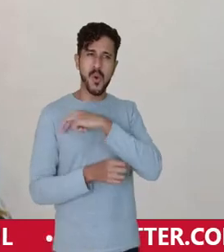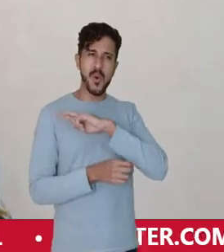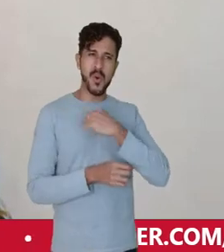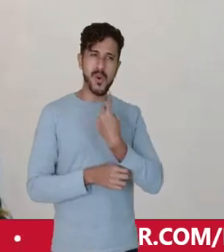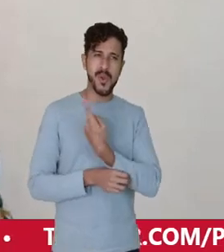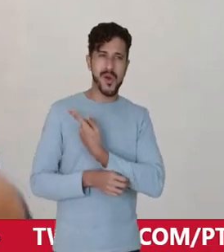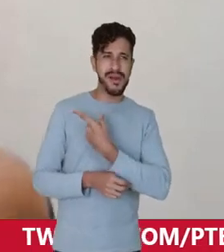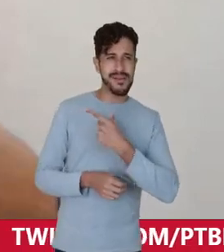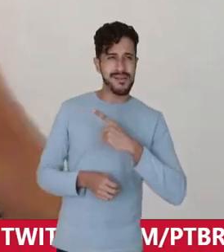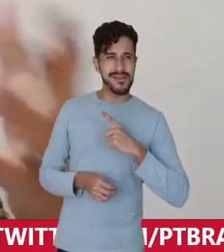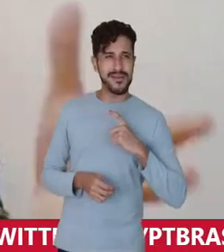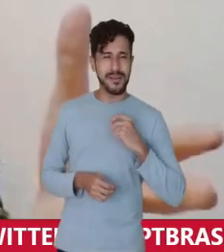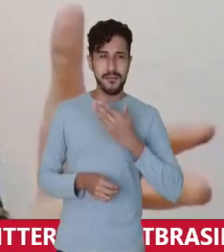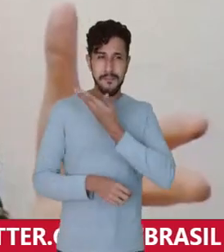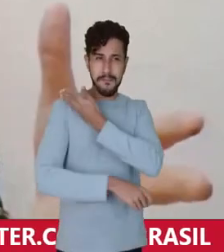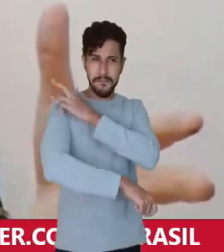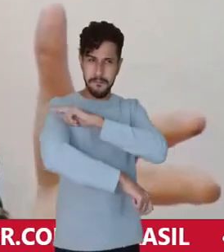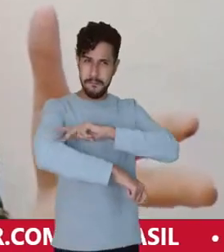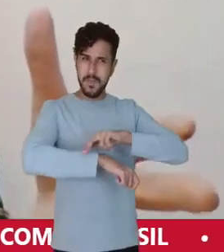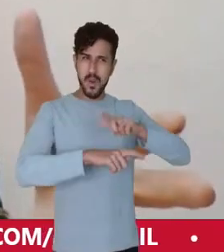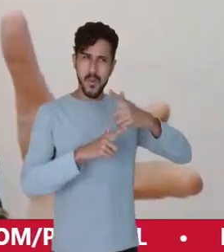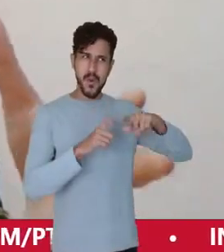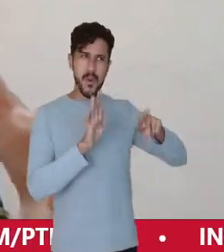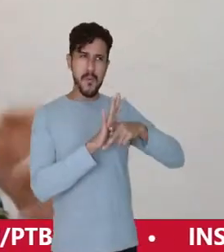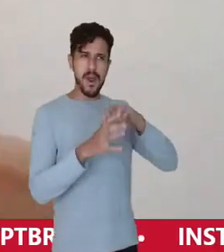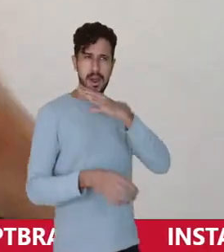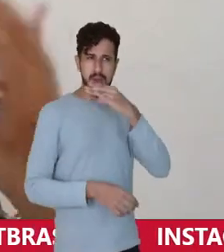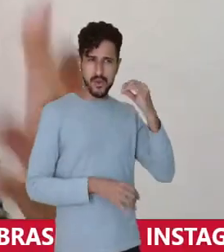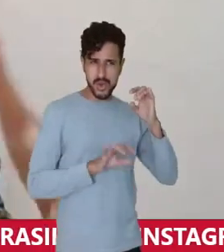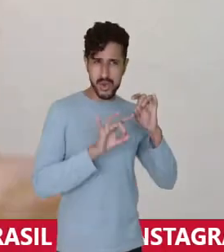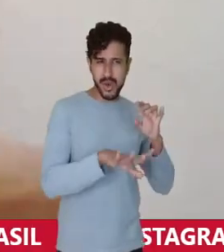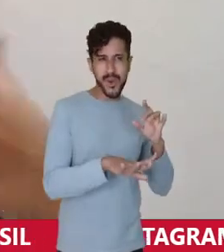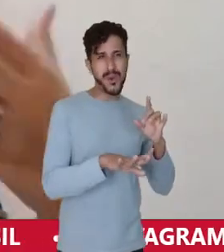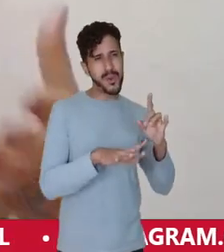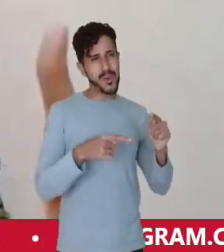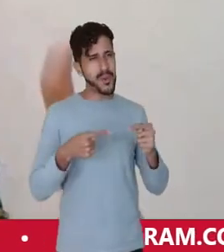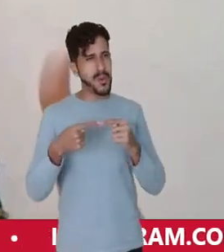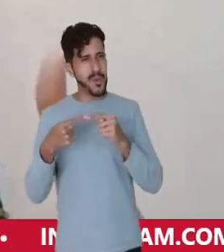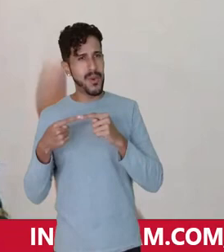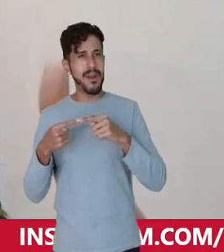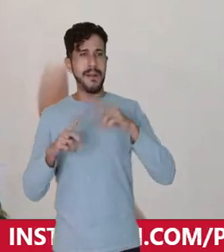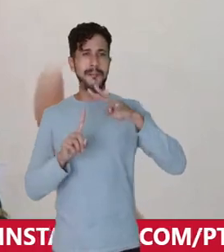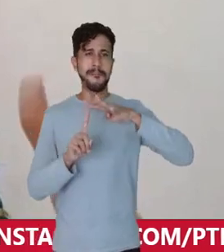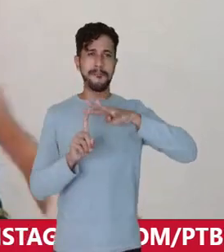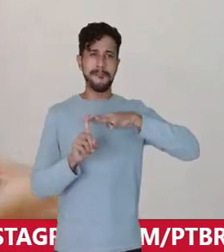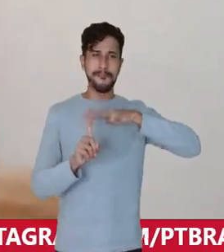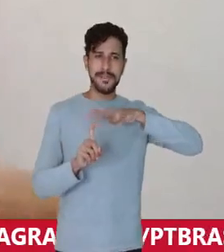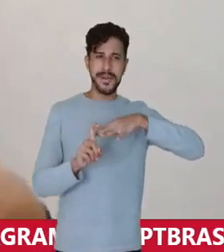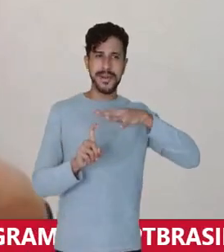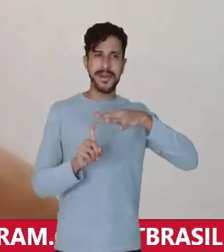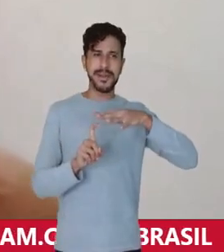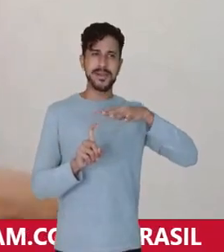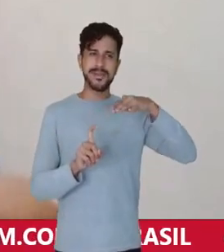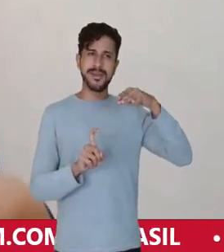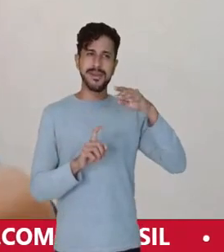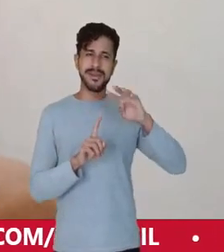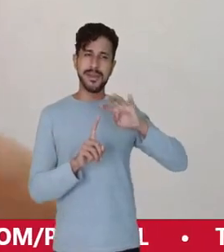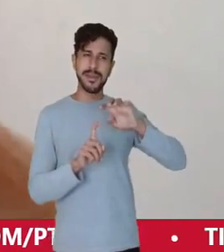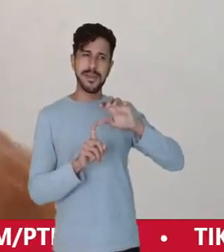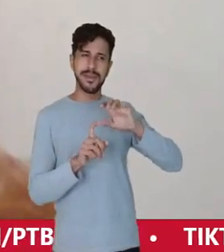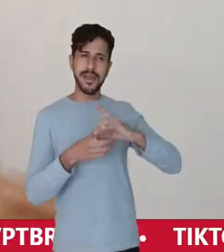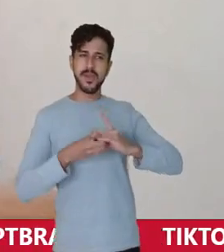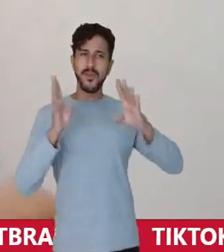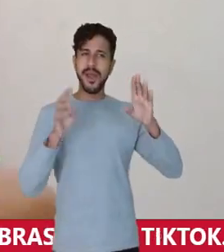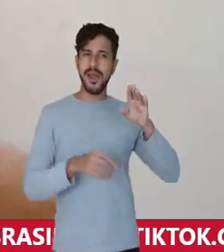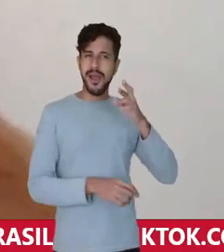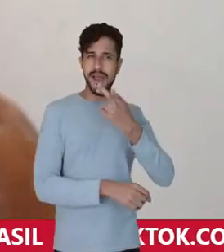tinha de que o racismo era um problema de adultos, né, que faz parte do mito da democracia racial. Então essas mulheres vão, ao